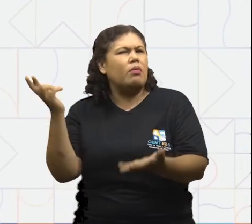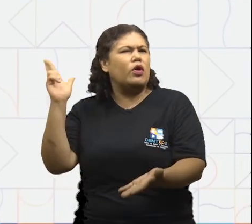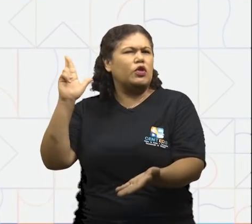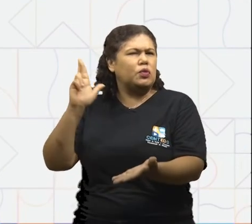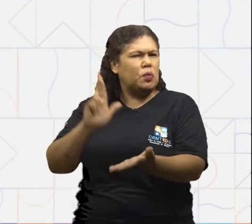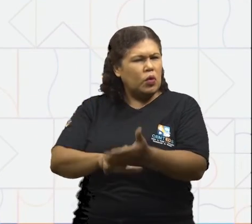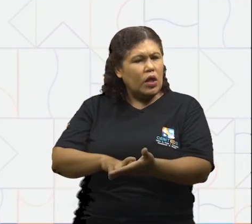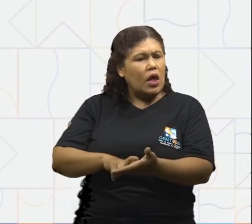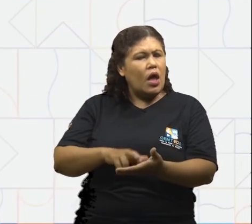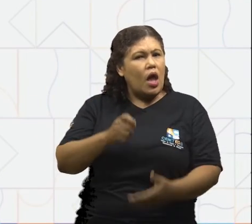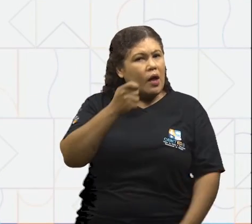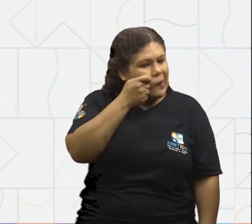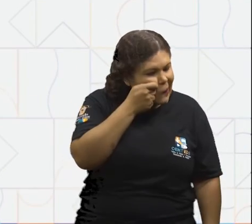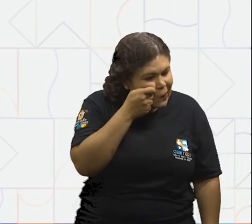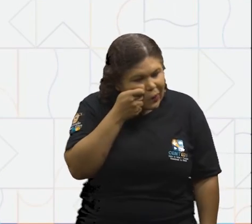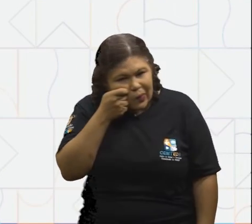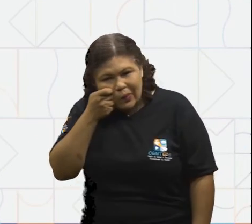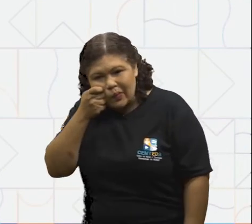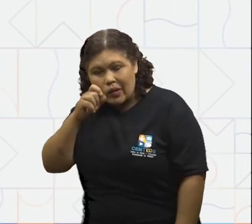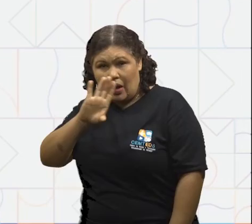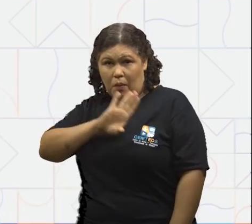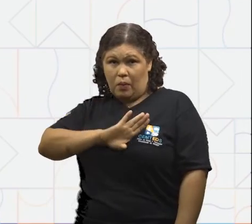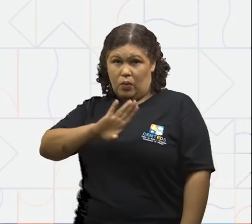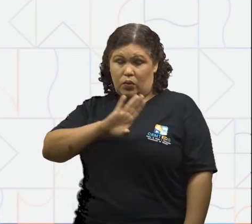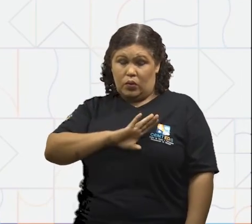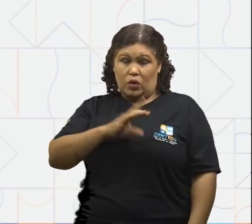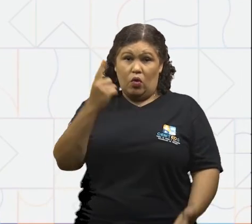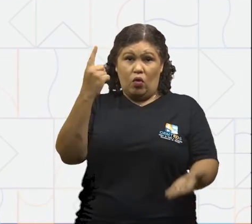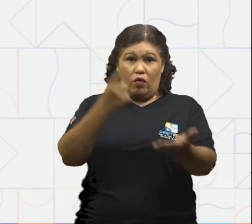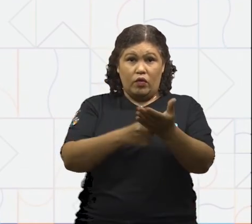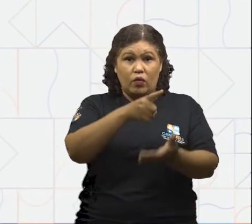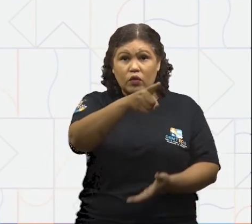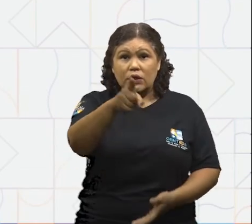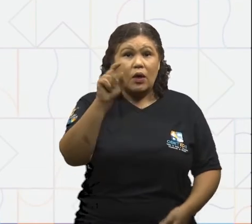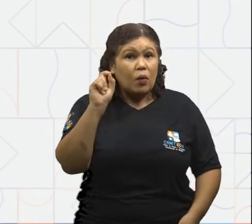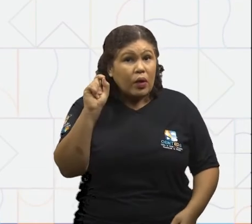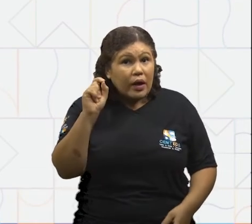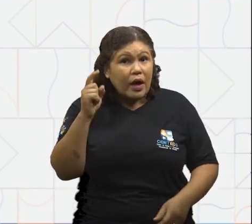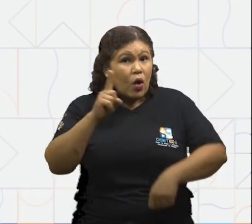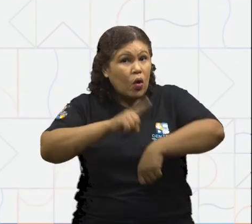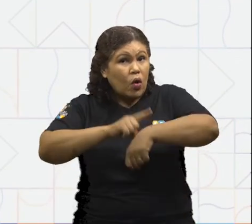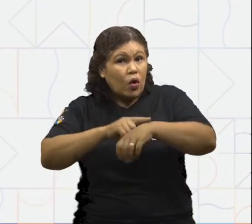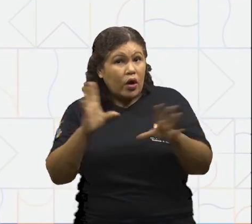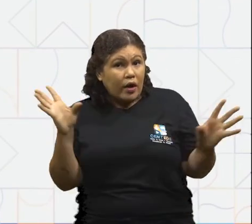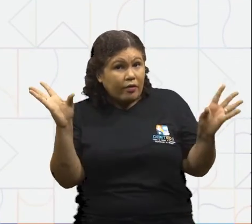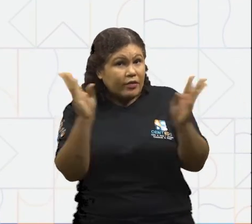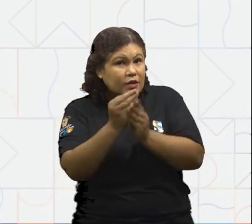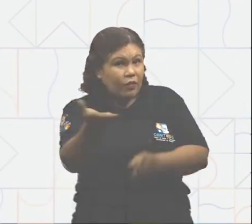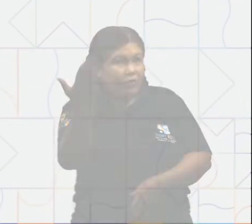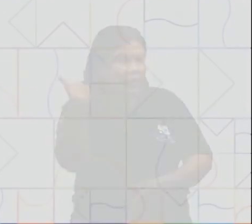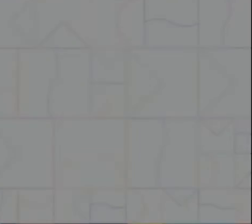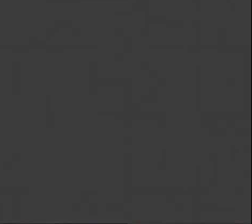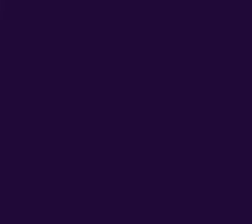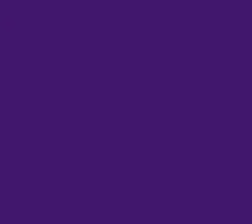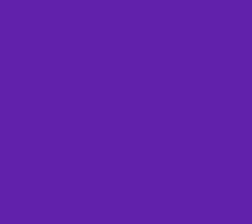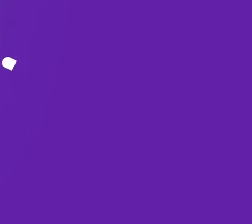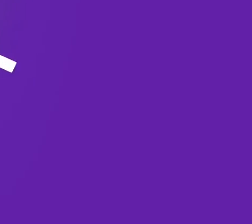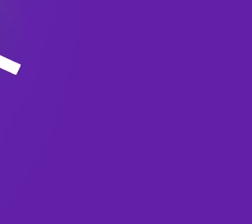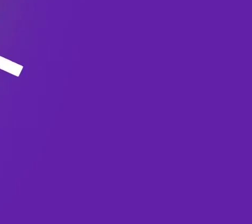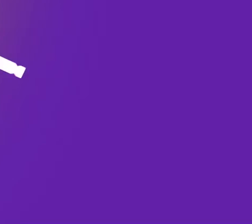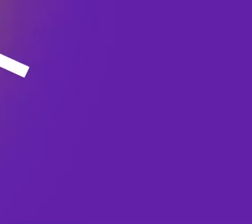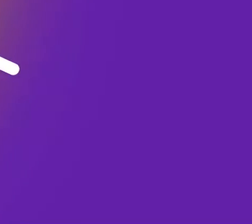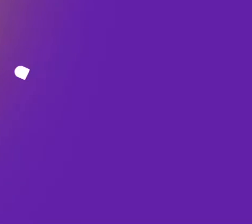bastante de detetives da língua portuguesa, convido você para a hora da revisão. Vamos lá?